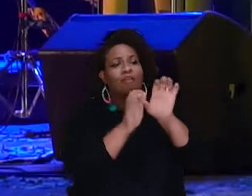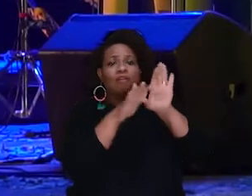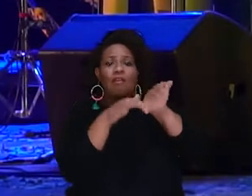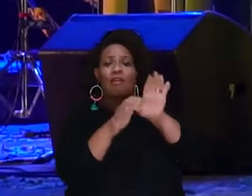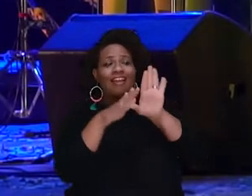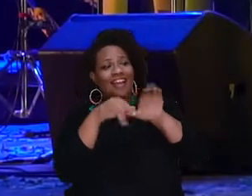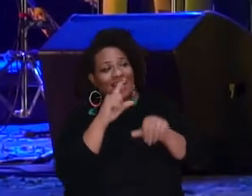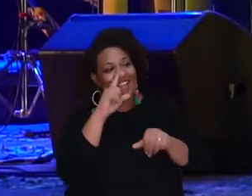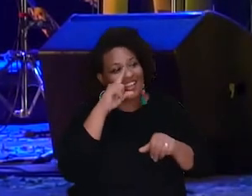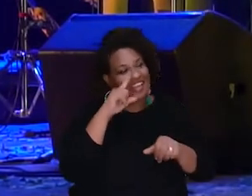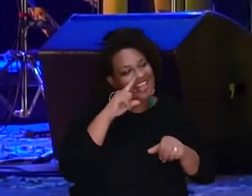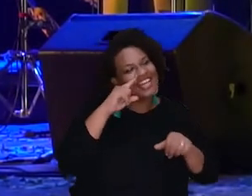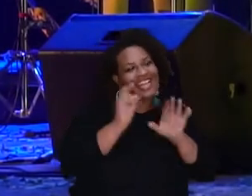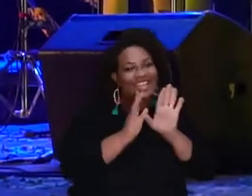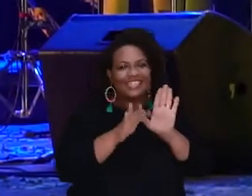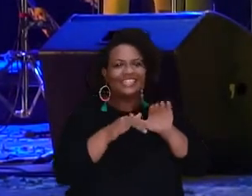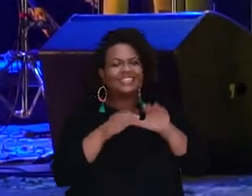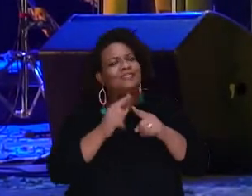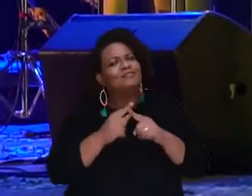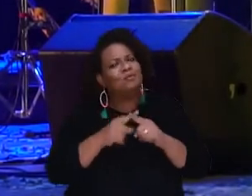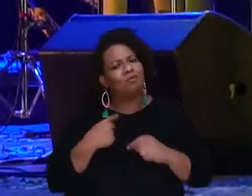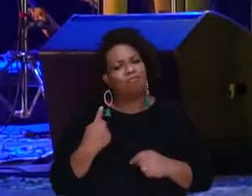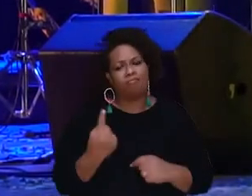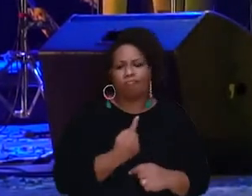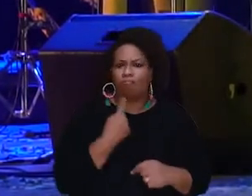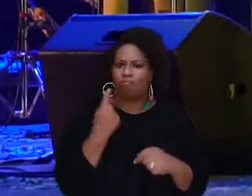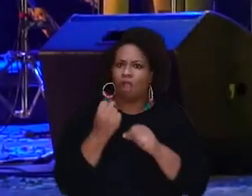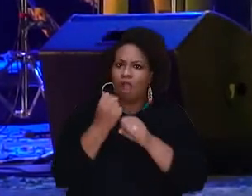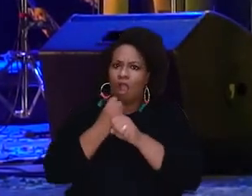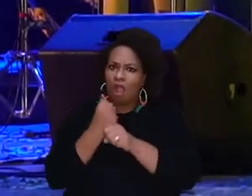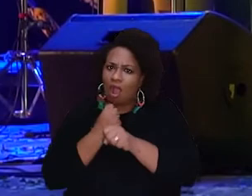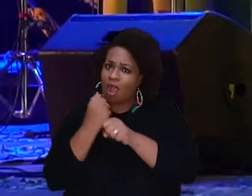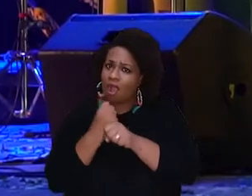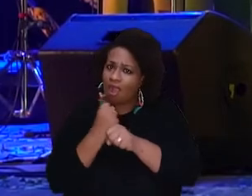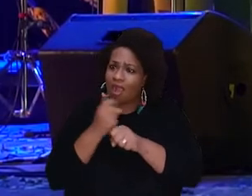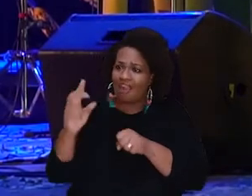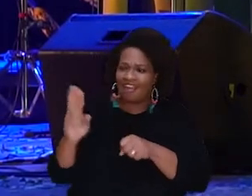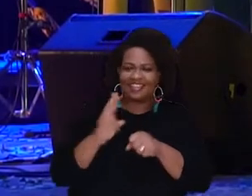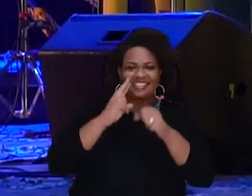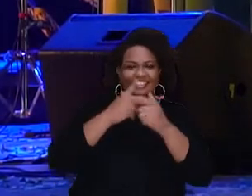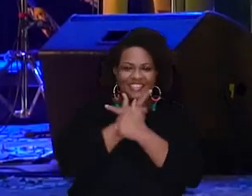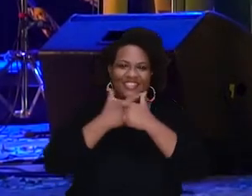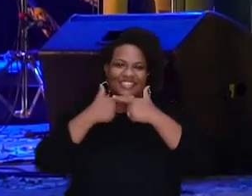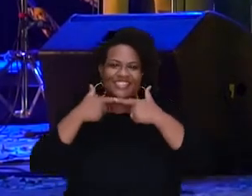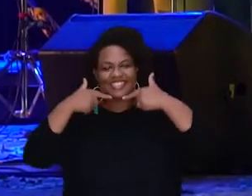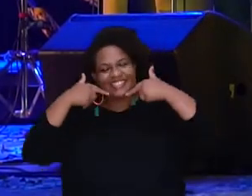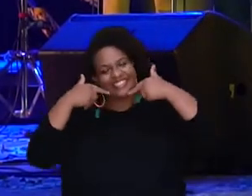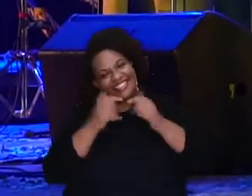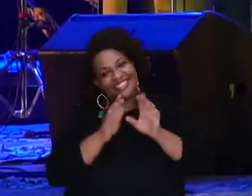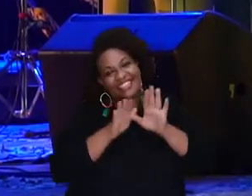Perguntei pra borboleta amarelinha o que passei tanto tempo tão sozinha.